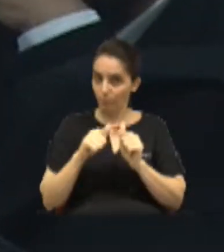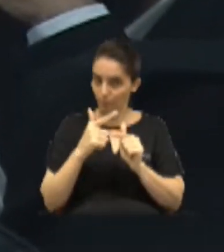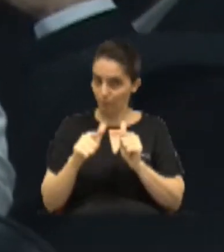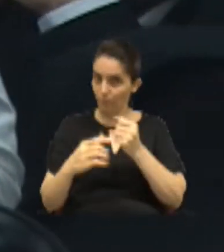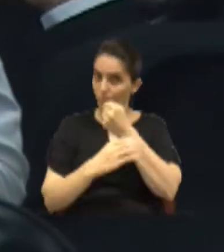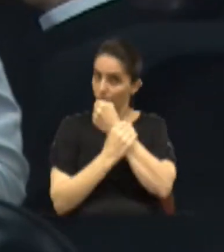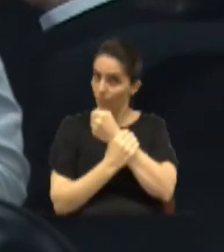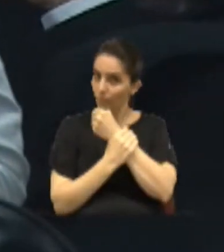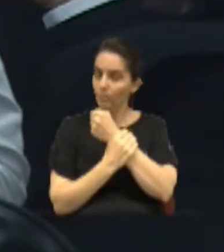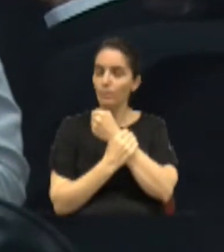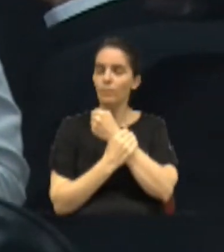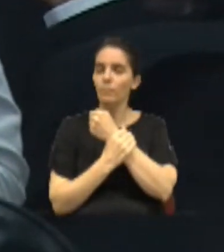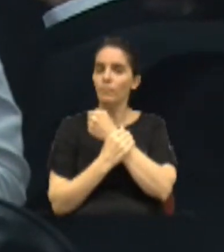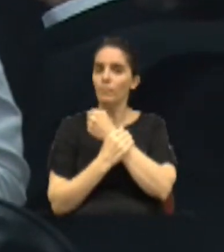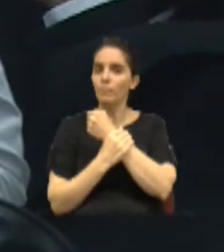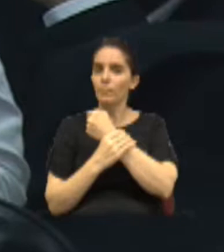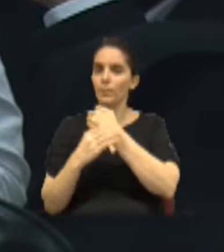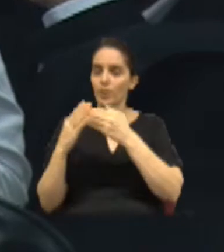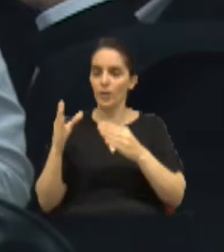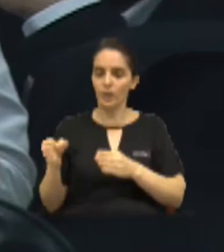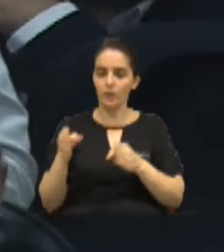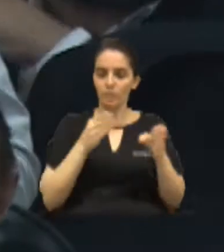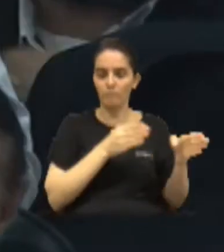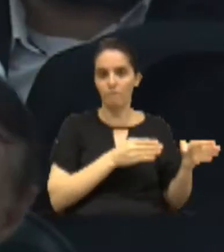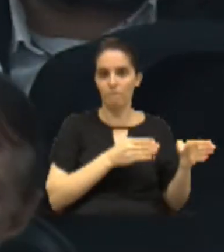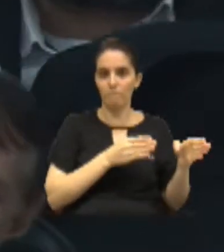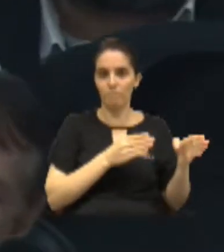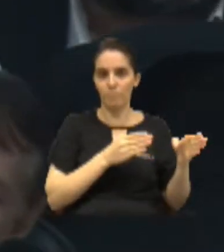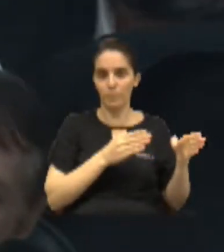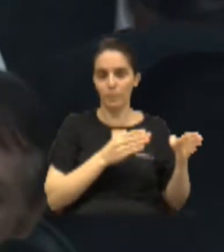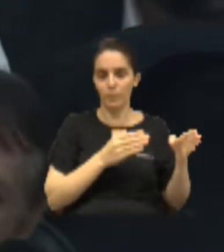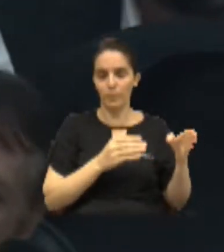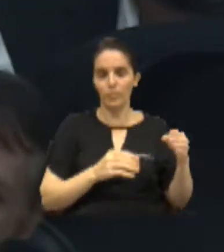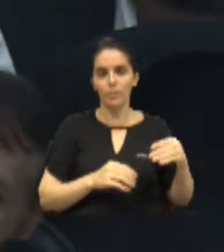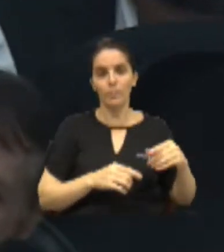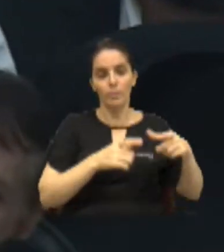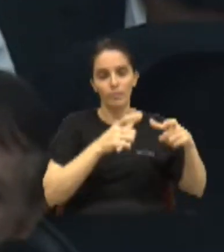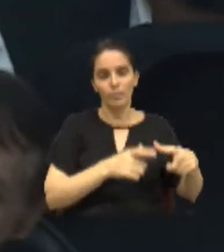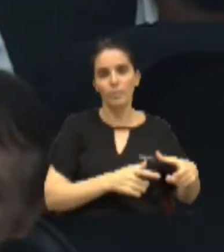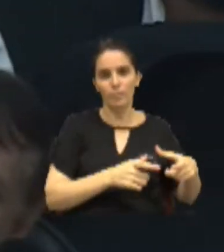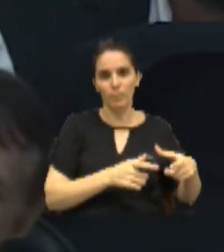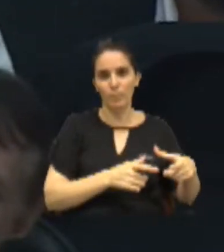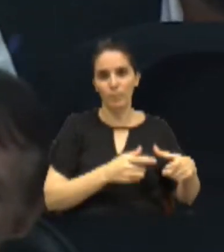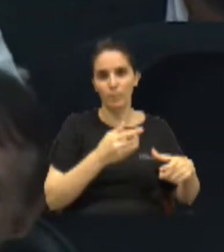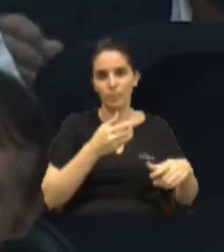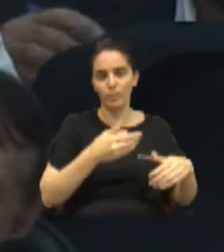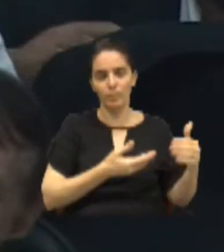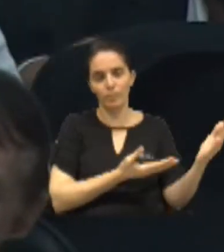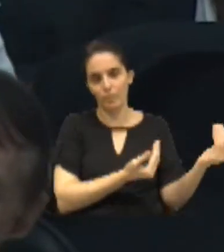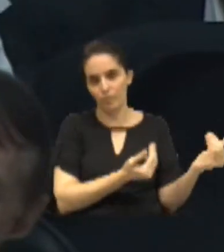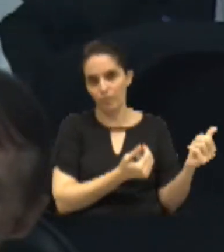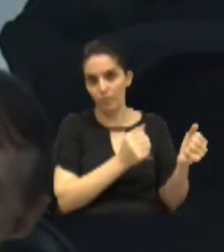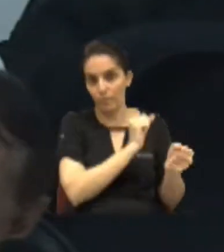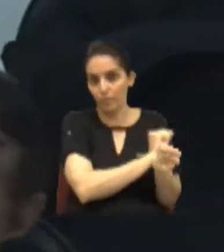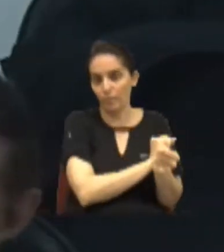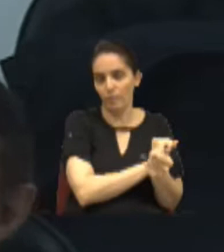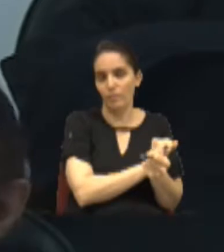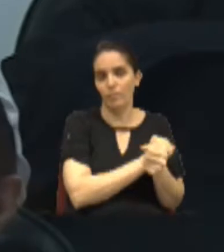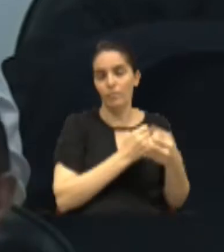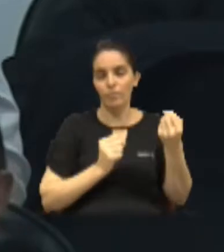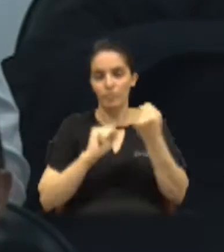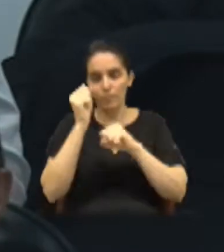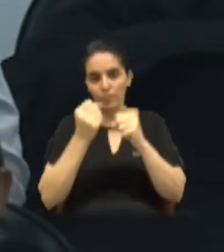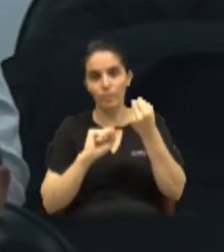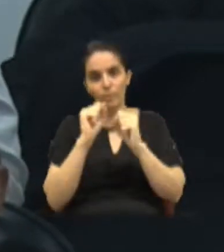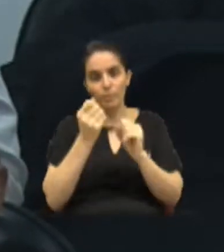grave ali ao lado da Fundação Casa, onde várias empresas estão se debatendo há anos ali